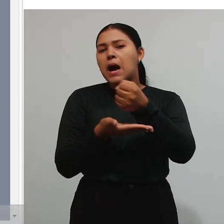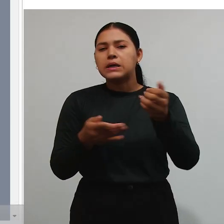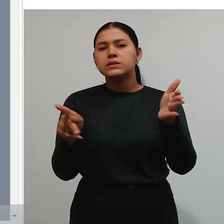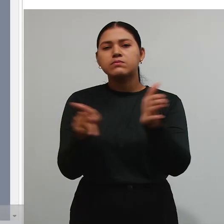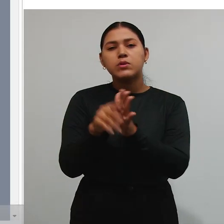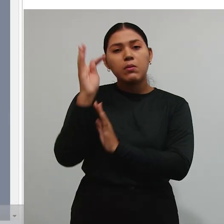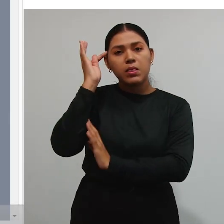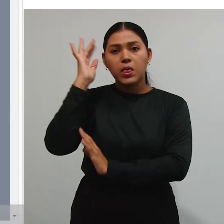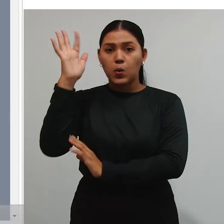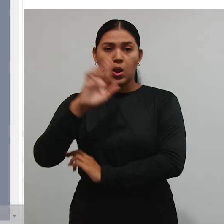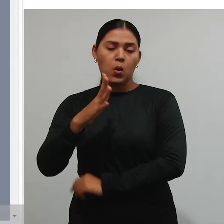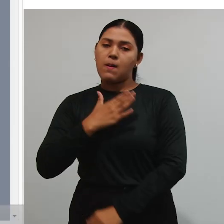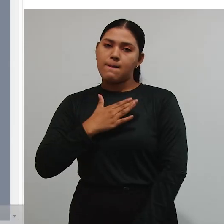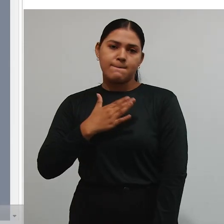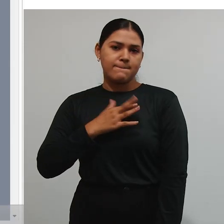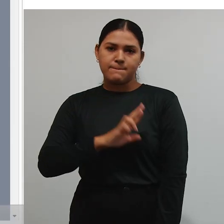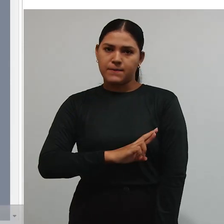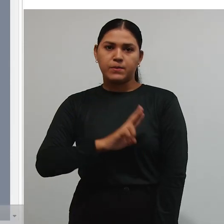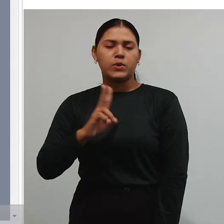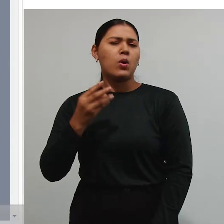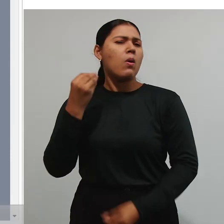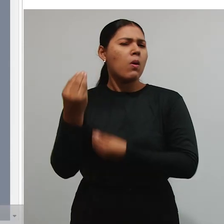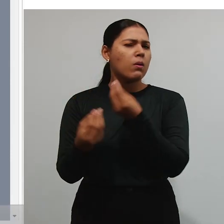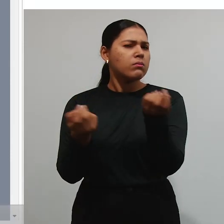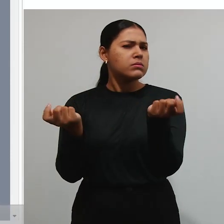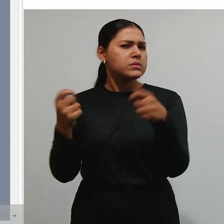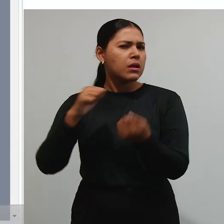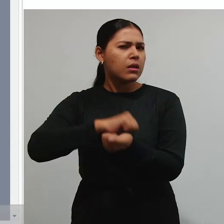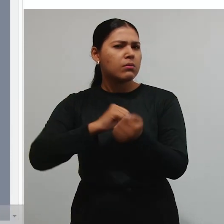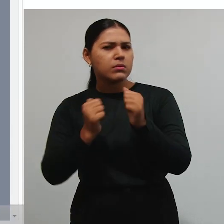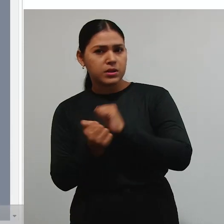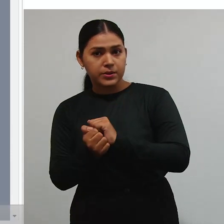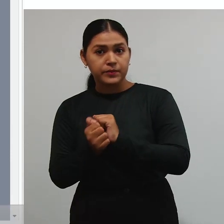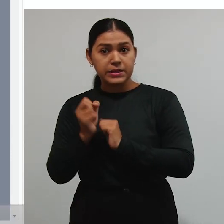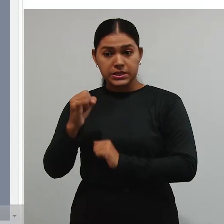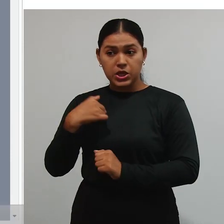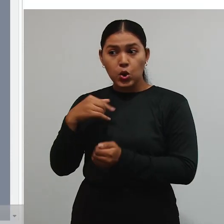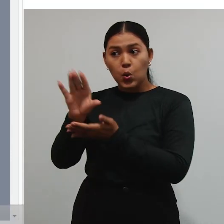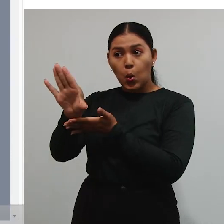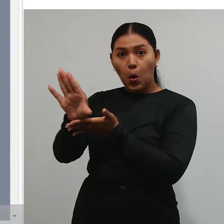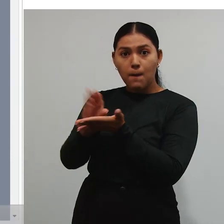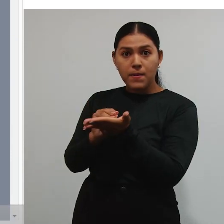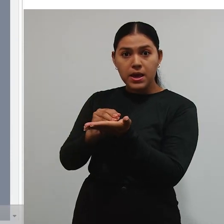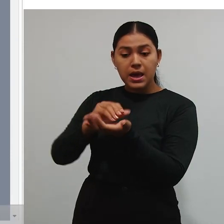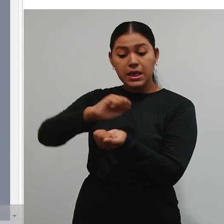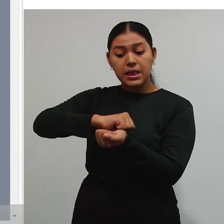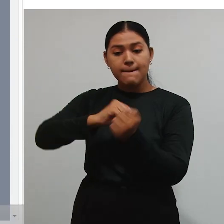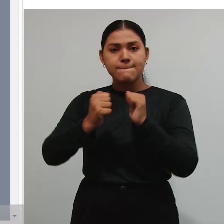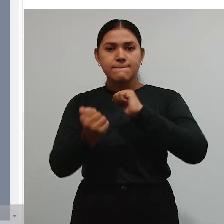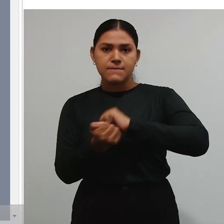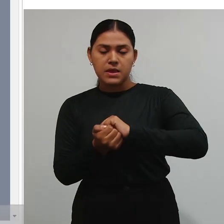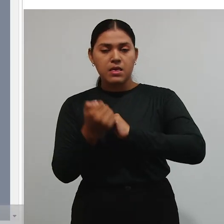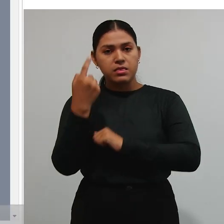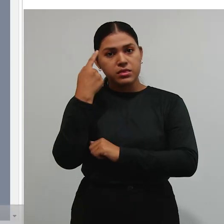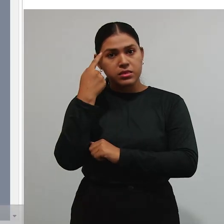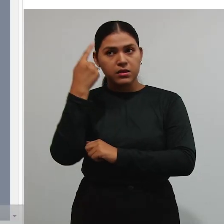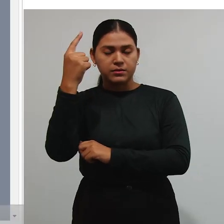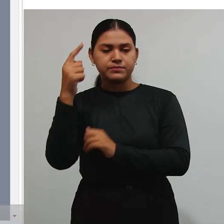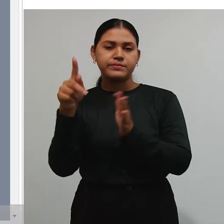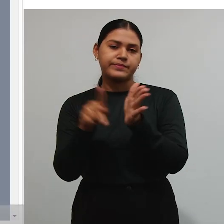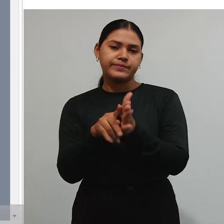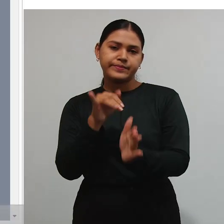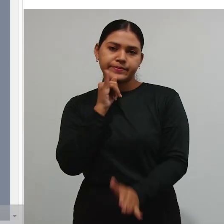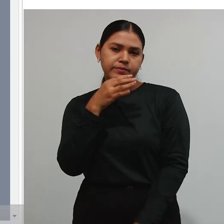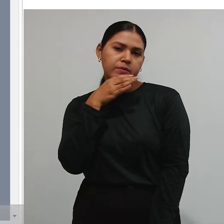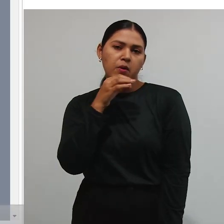caso, como é que eu faço a citação indireta? Se eu escrevi com as minhas palavras, mas o texto, a ideia é do Paulinho ou de qualquer